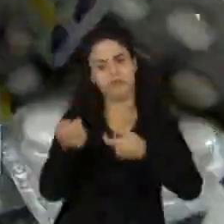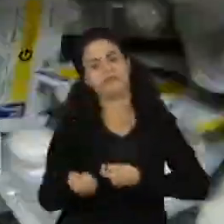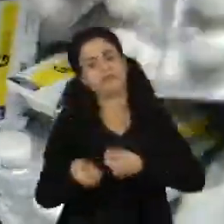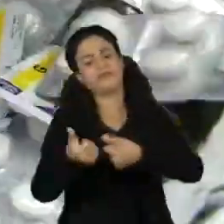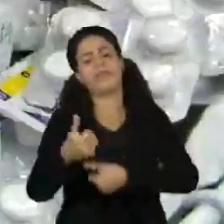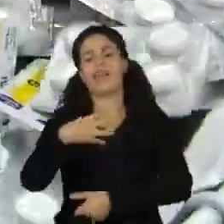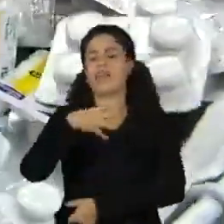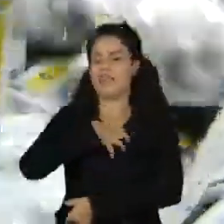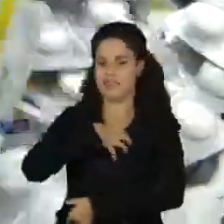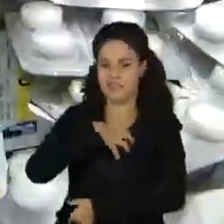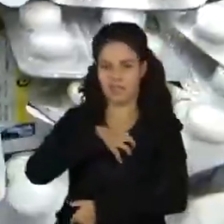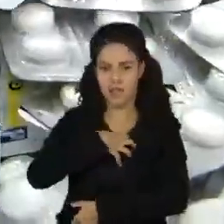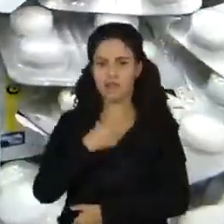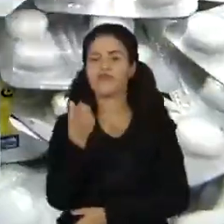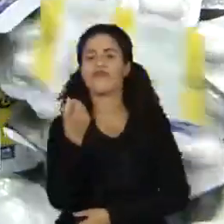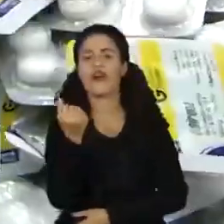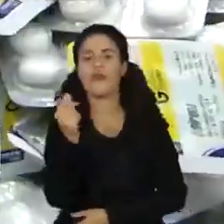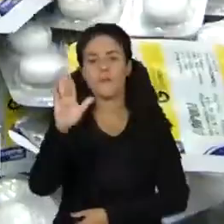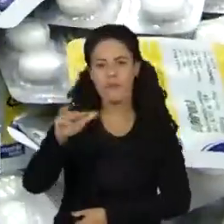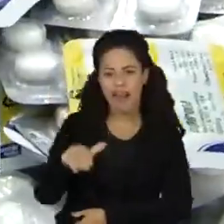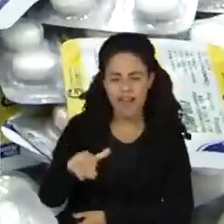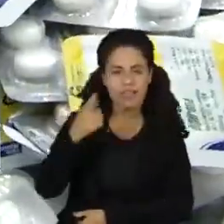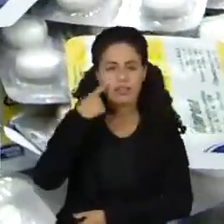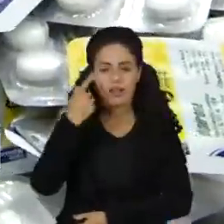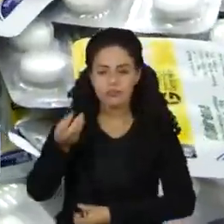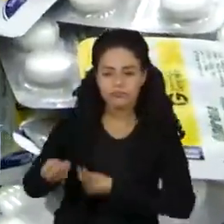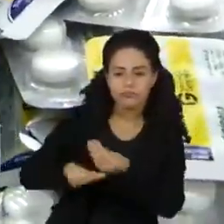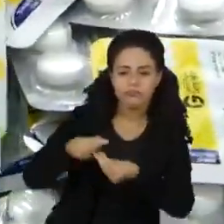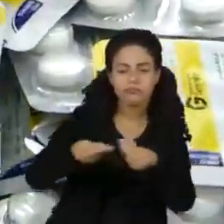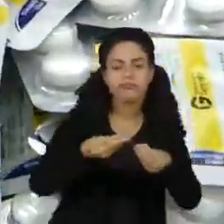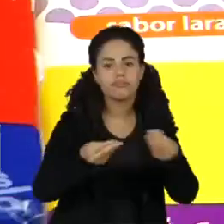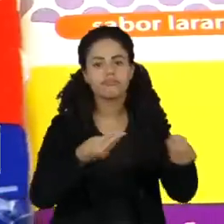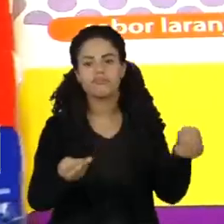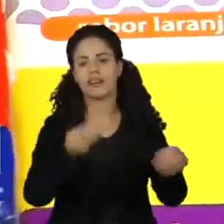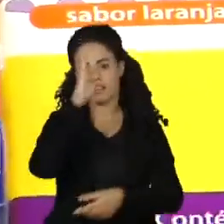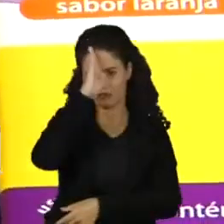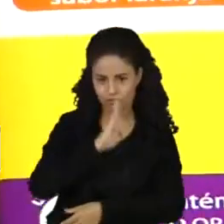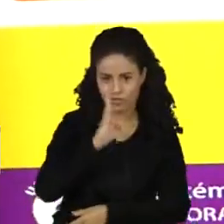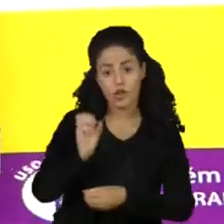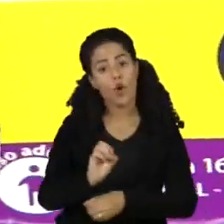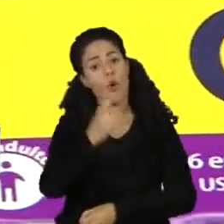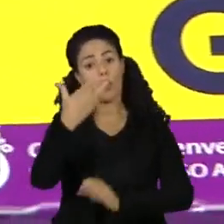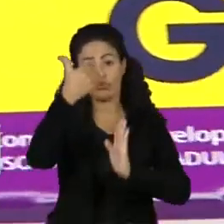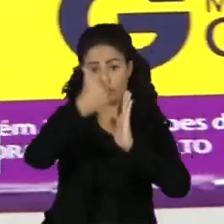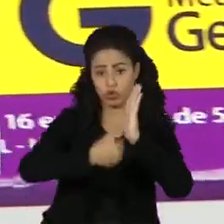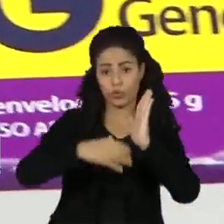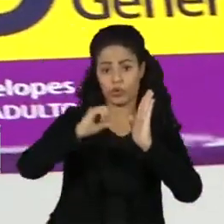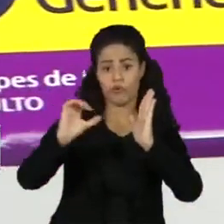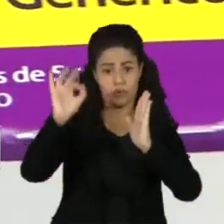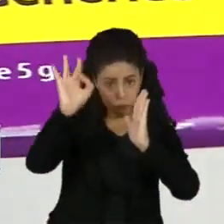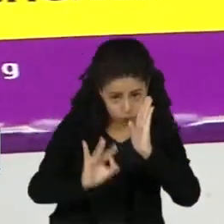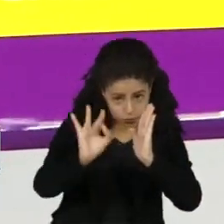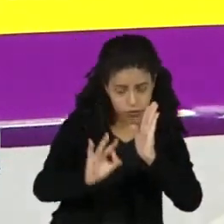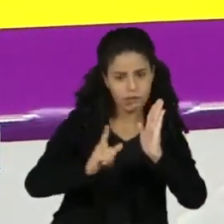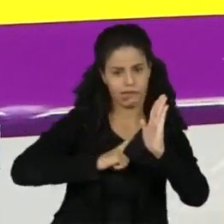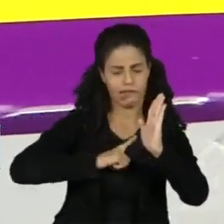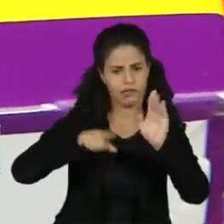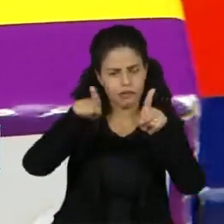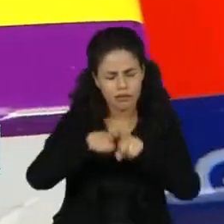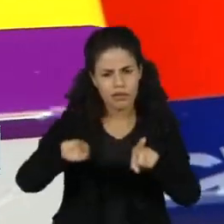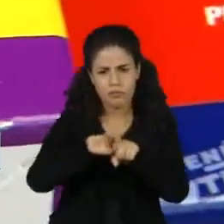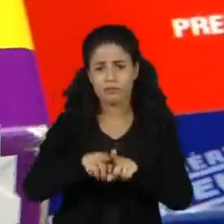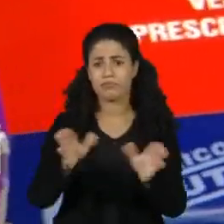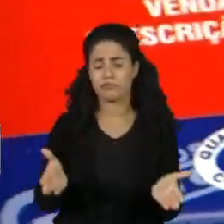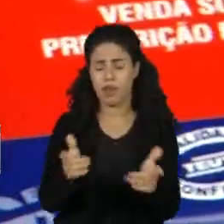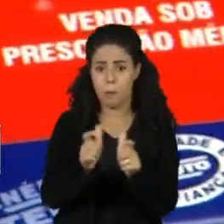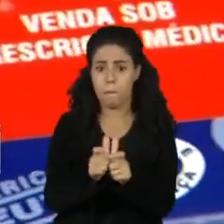pelo Farmácia Popular. O programa distribui medicamentos de graça ou com descontos de até 90%. Apesar de ser ainda